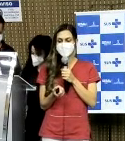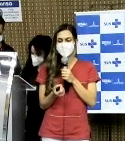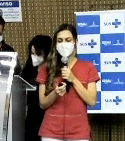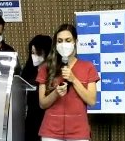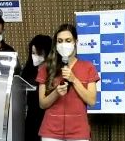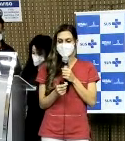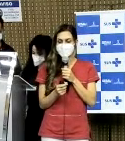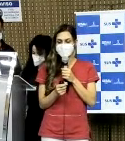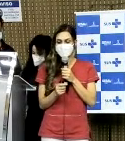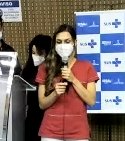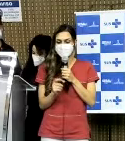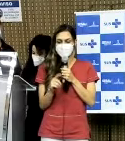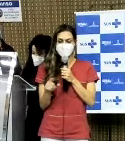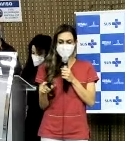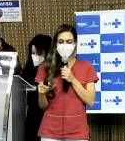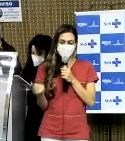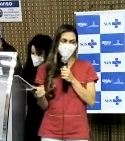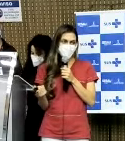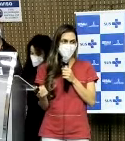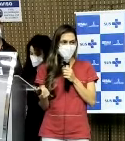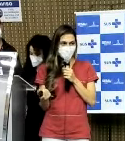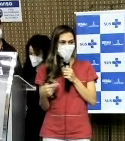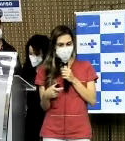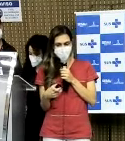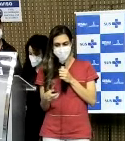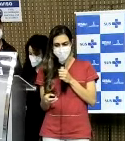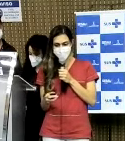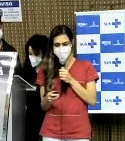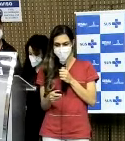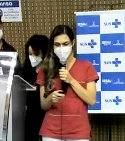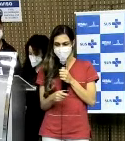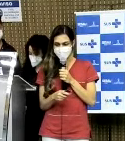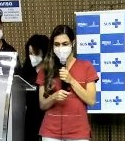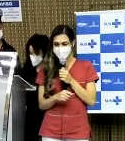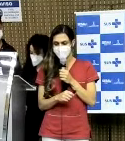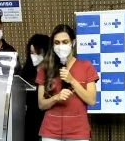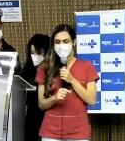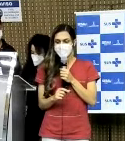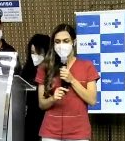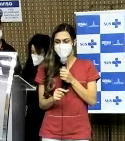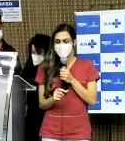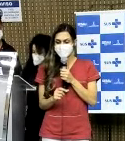tratamento, e a proporção de abandono 25%, que é dessa moça que acabamos de relatar, né?